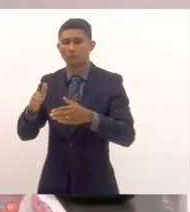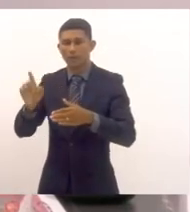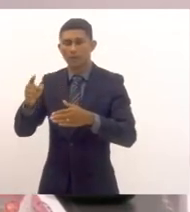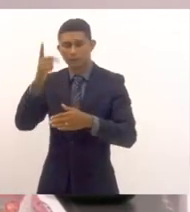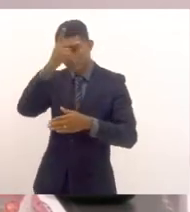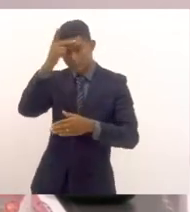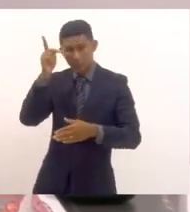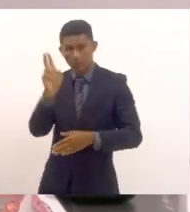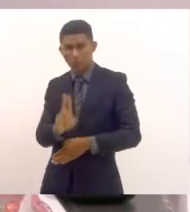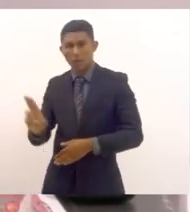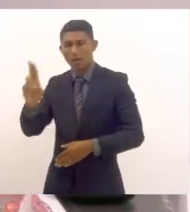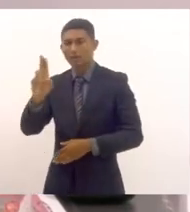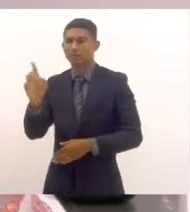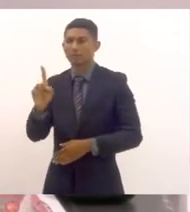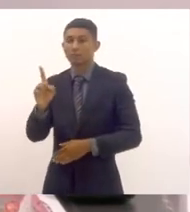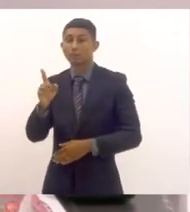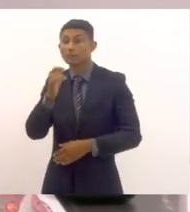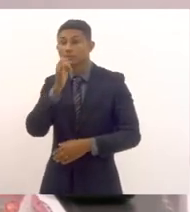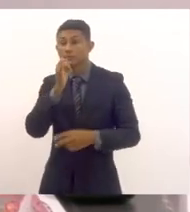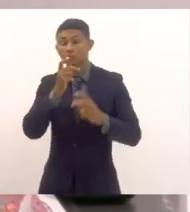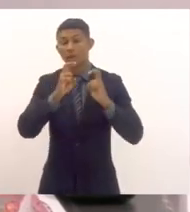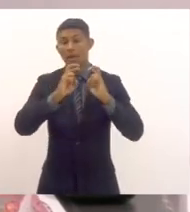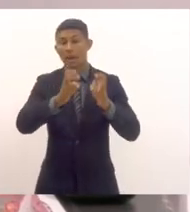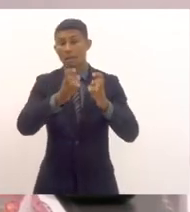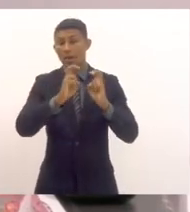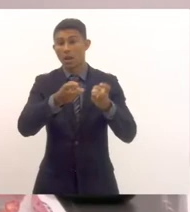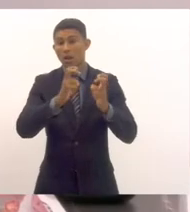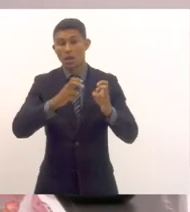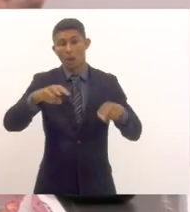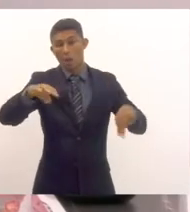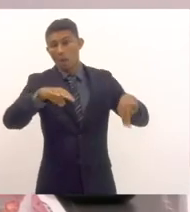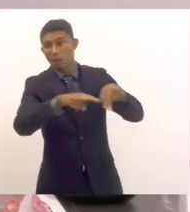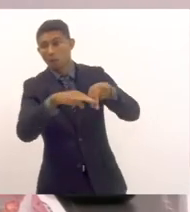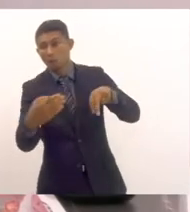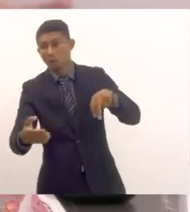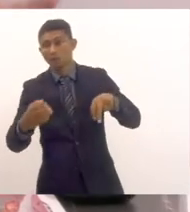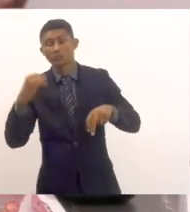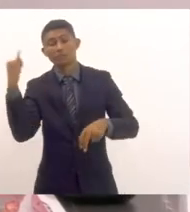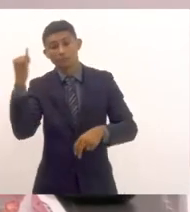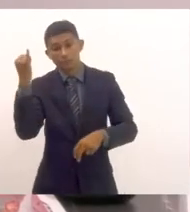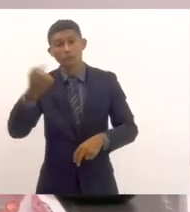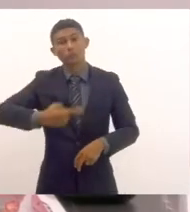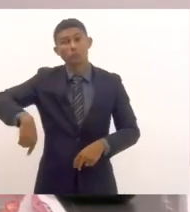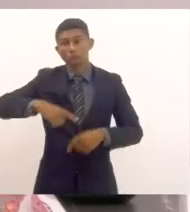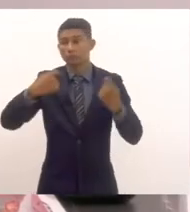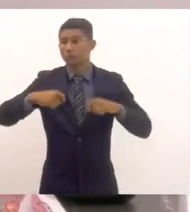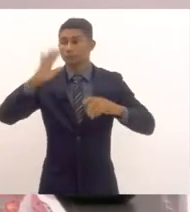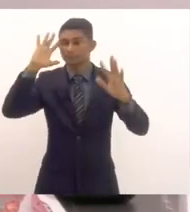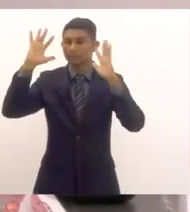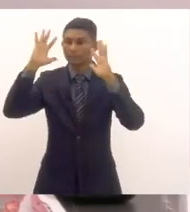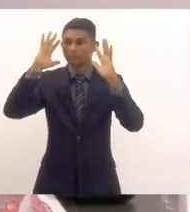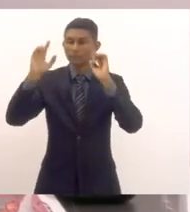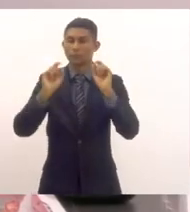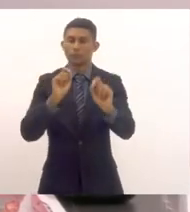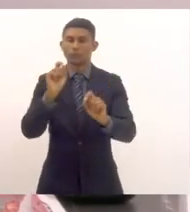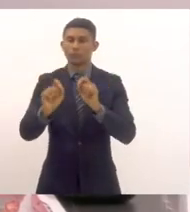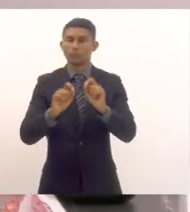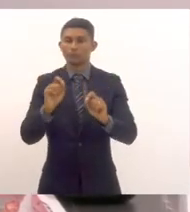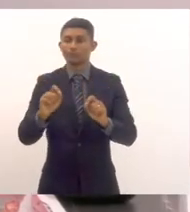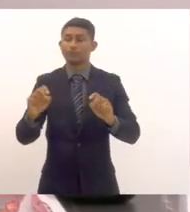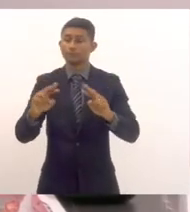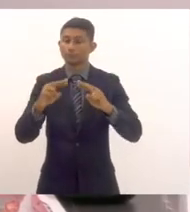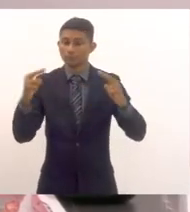integridade do usuário a pauta da tropelamento é o lugar é muito importante Acho até que a gente poderia pensar marca aí de Paulo uma